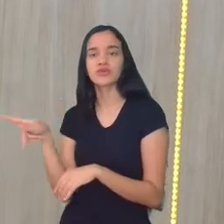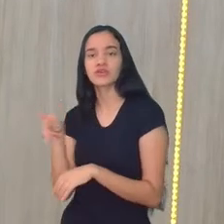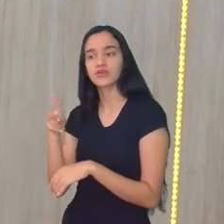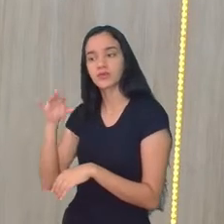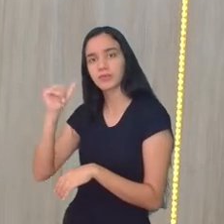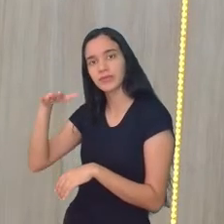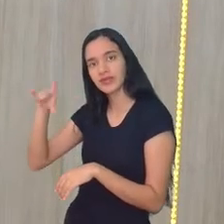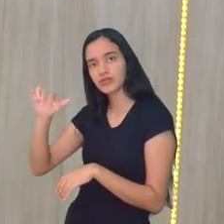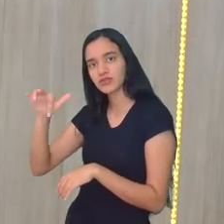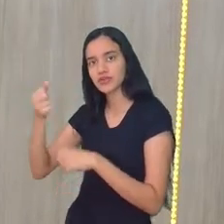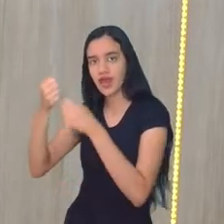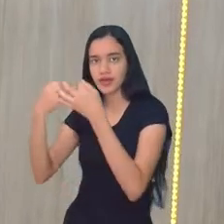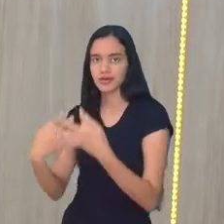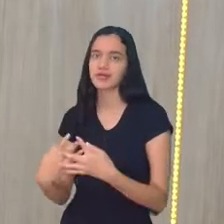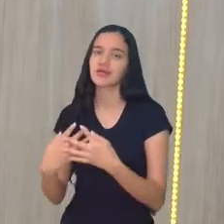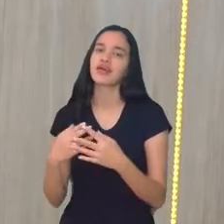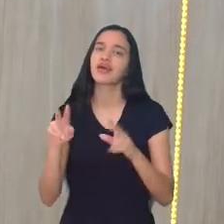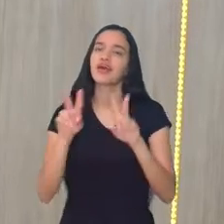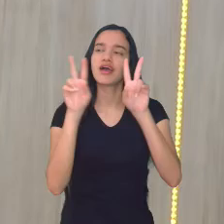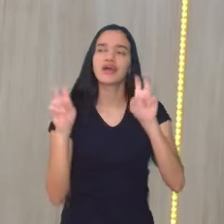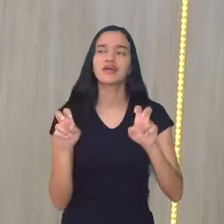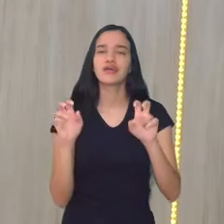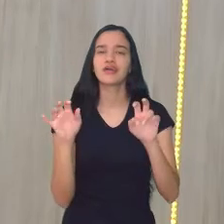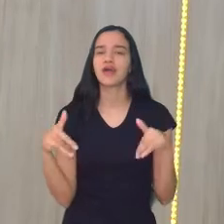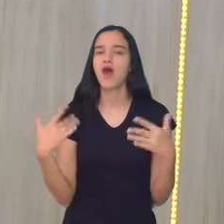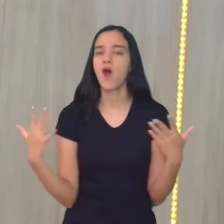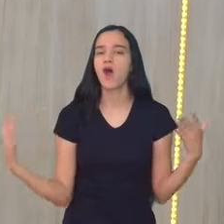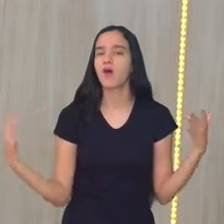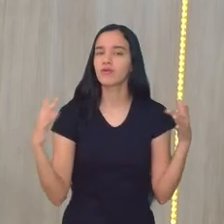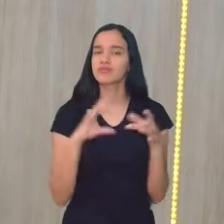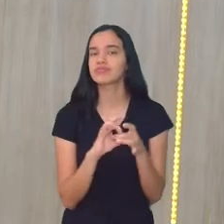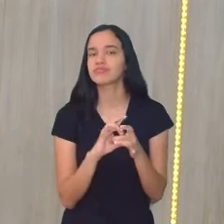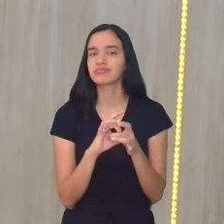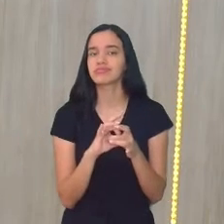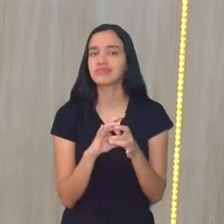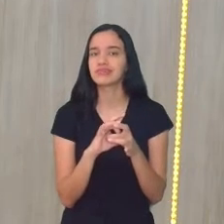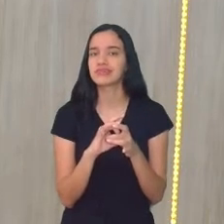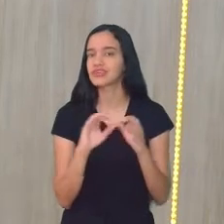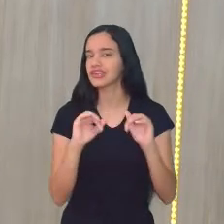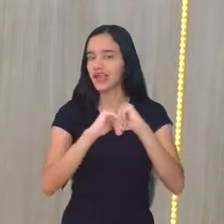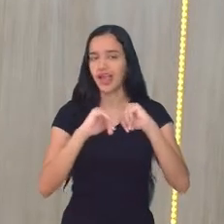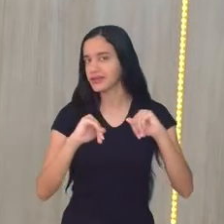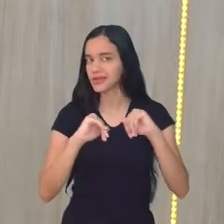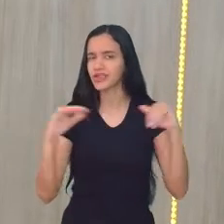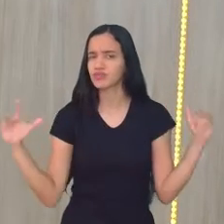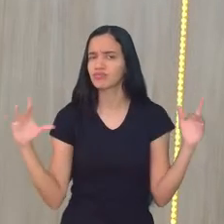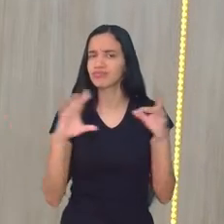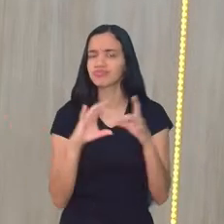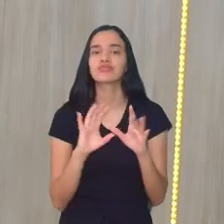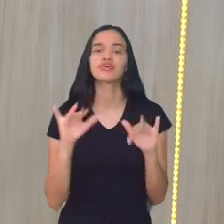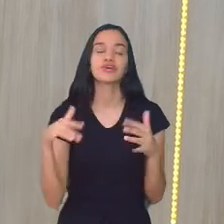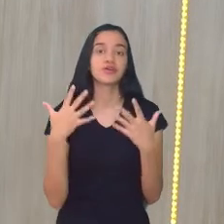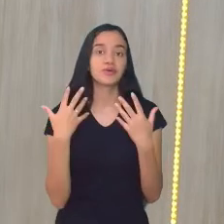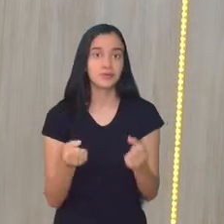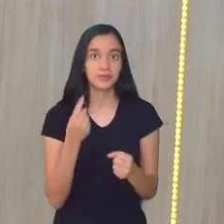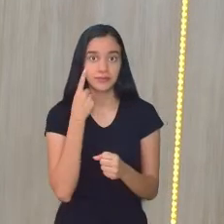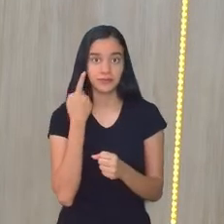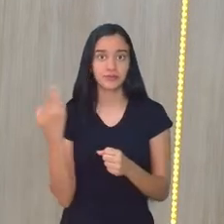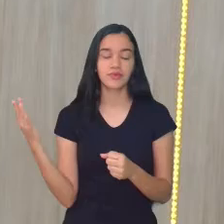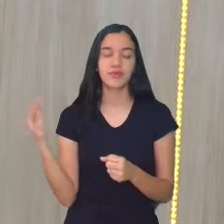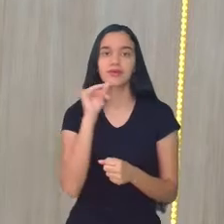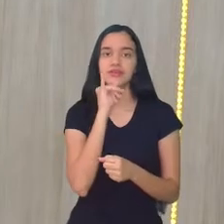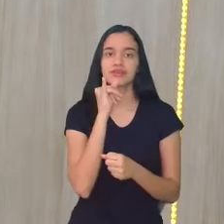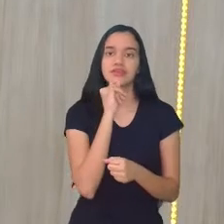está falando aí, que é um assunto que, olha as ligações, não tem nada separado. Então, vamos para o próximo